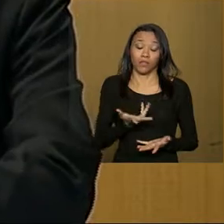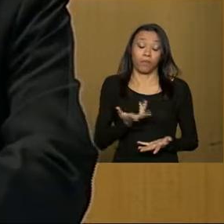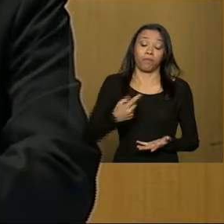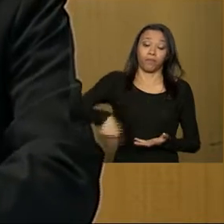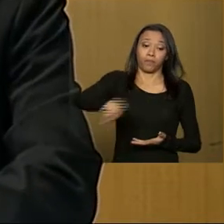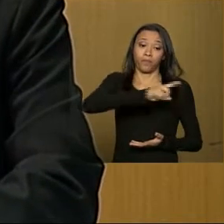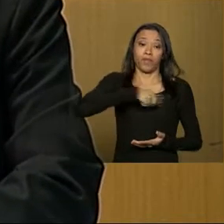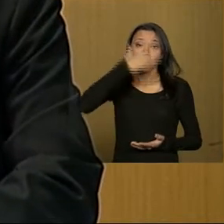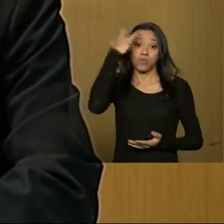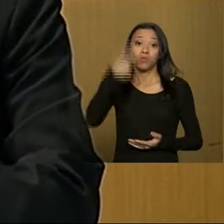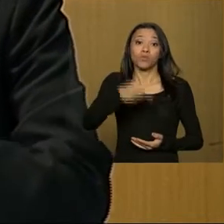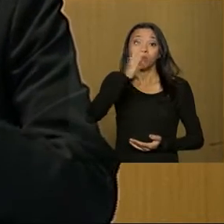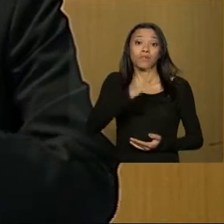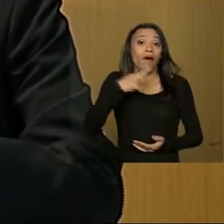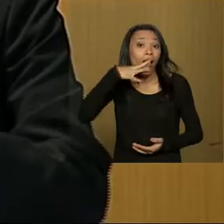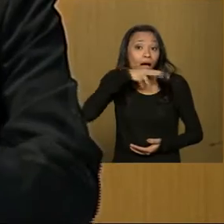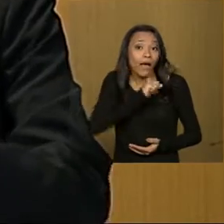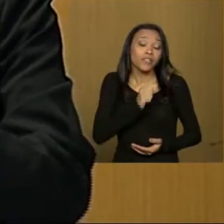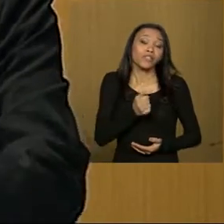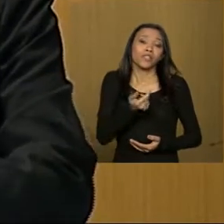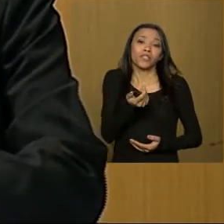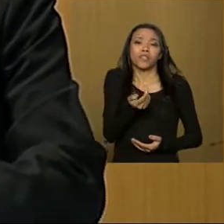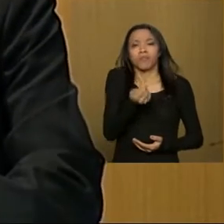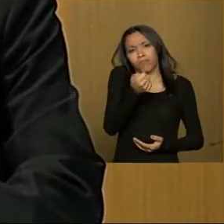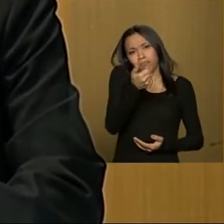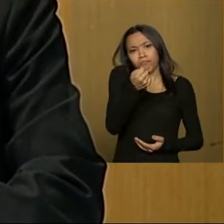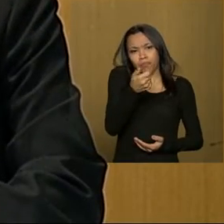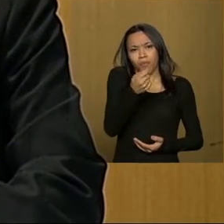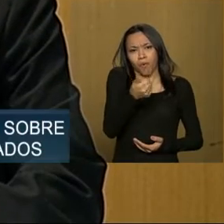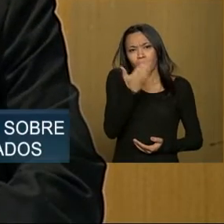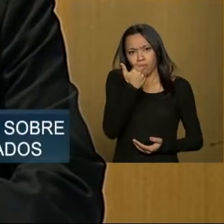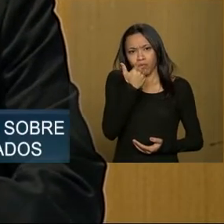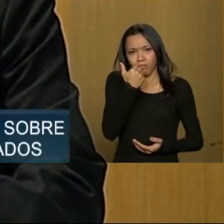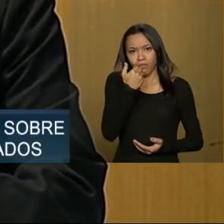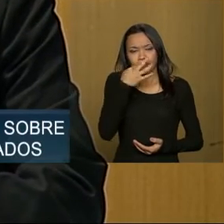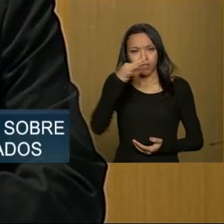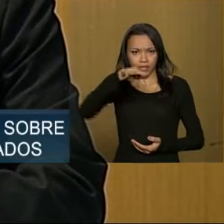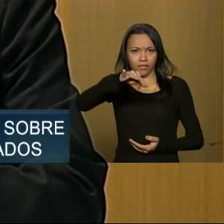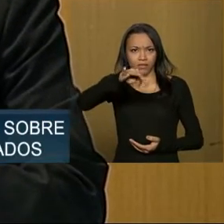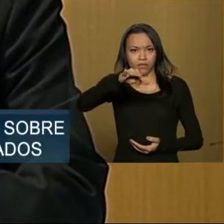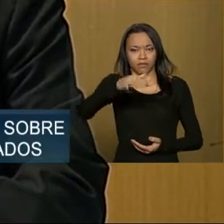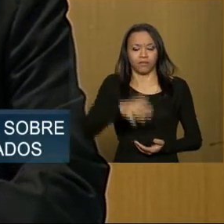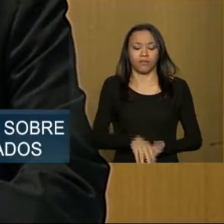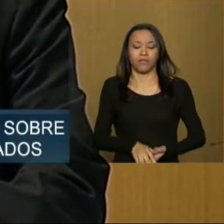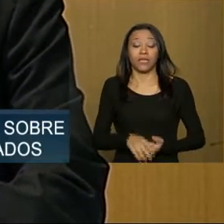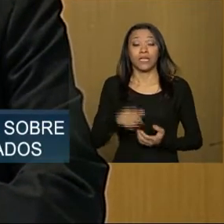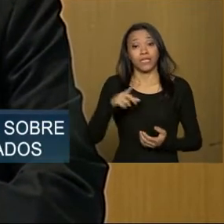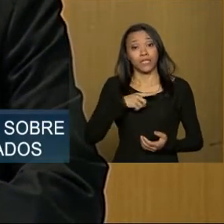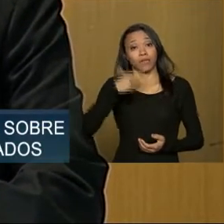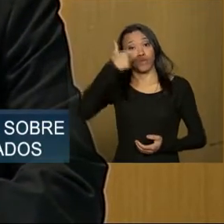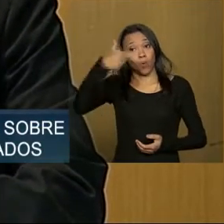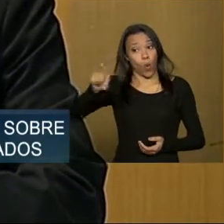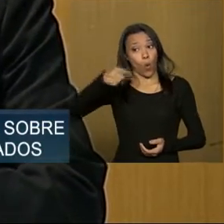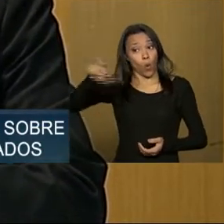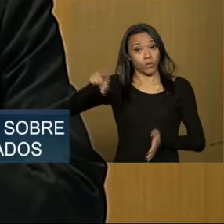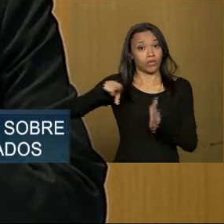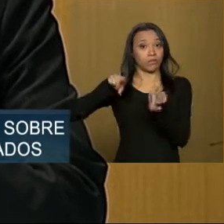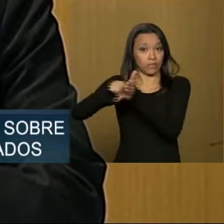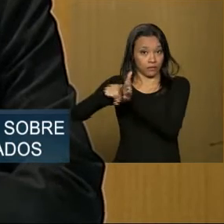que consome pouco sal ou consome sal nos níveis adequados. E nós temos outras